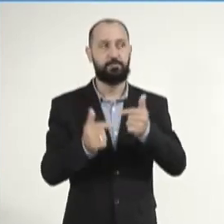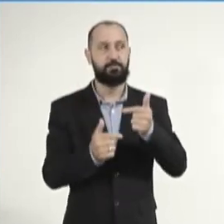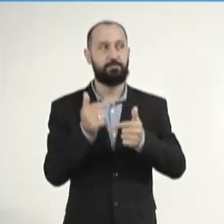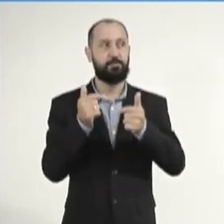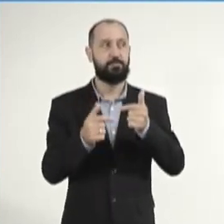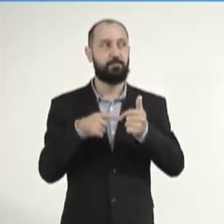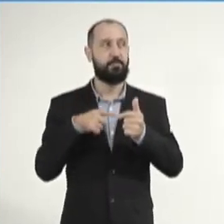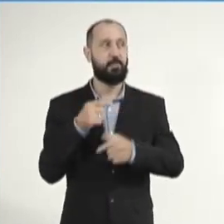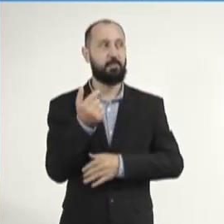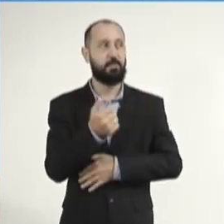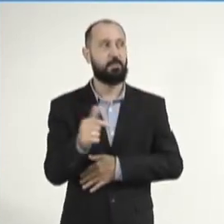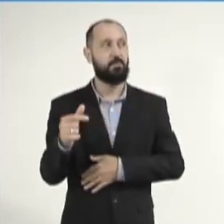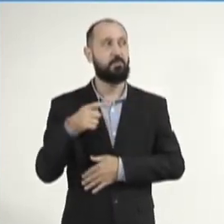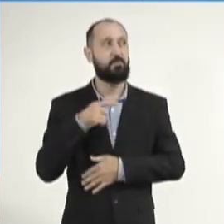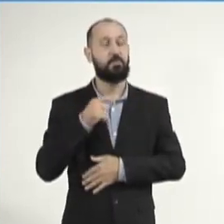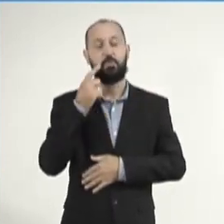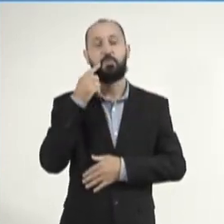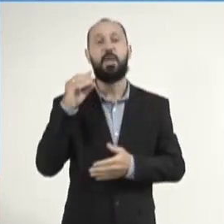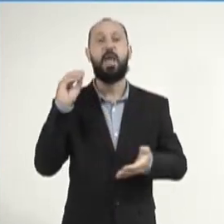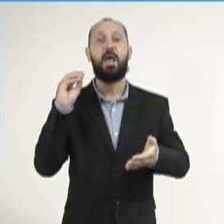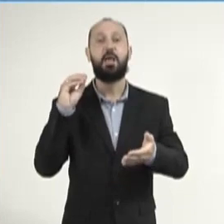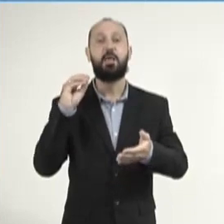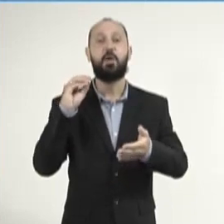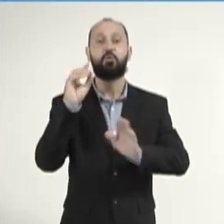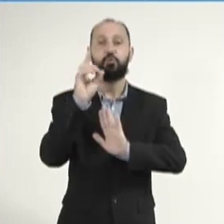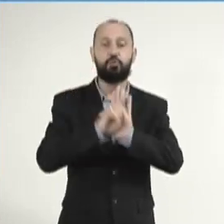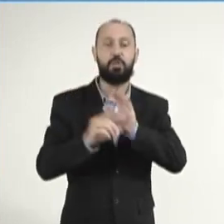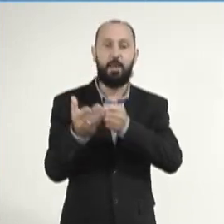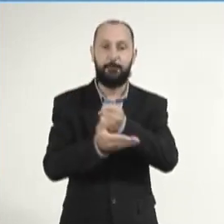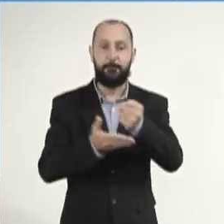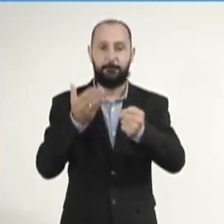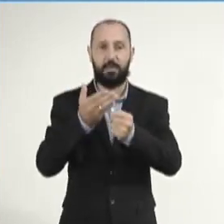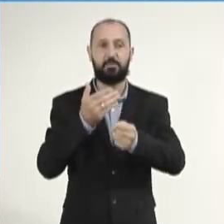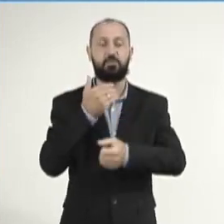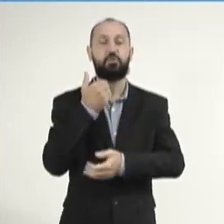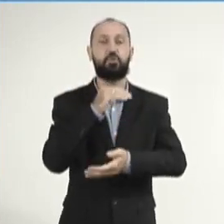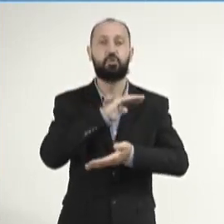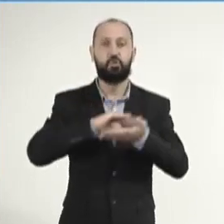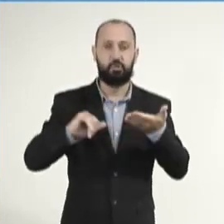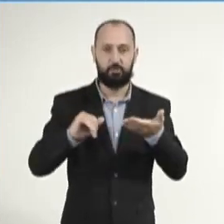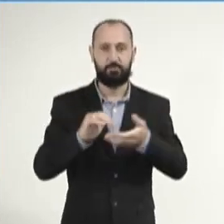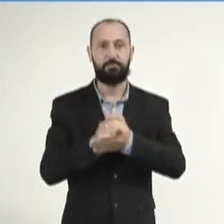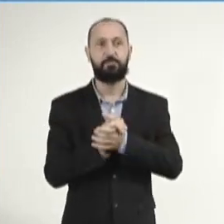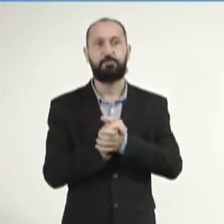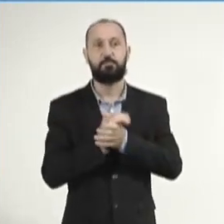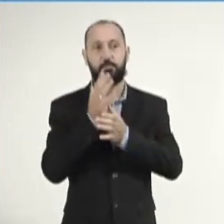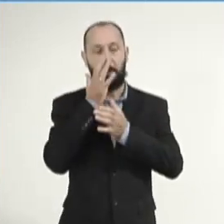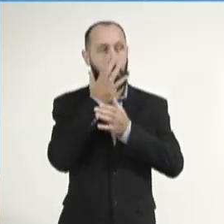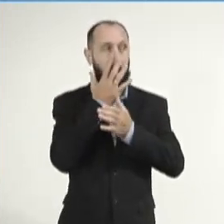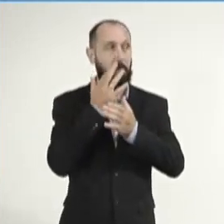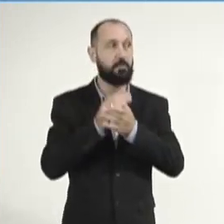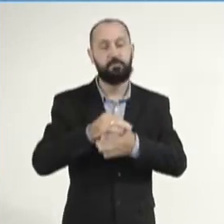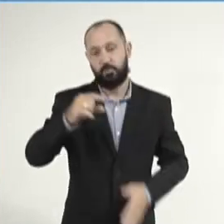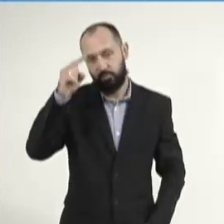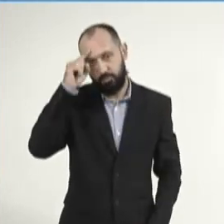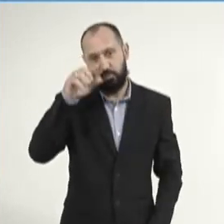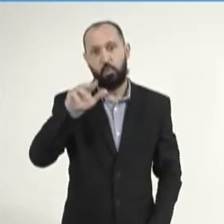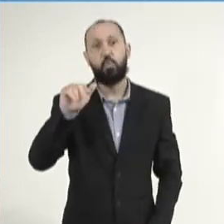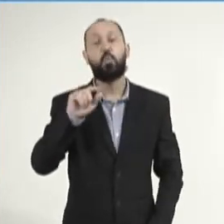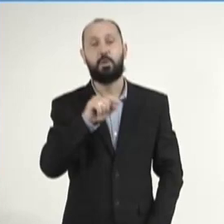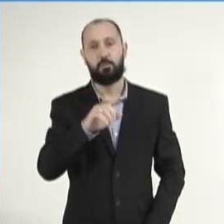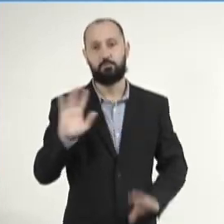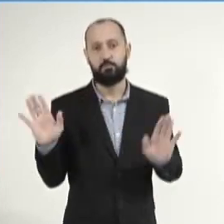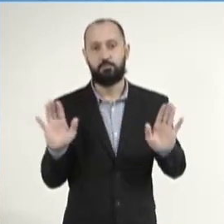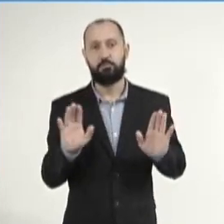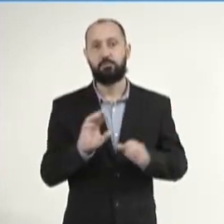cassados, para que não haja mais violação dos direitos fundamentais das pessoas. Então, ditadura nunca